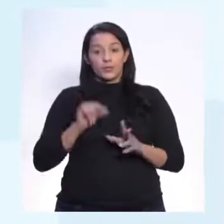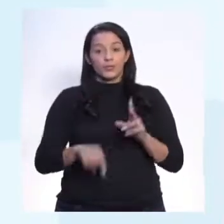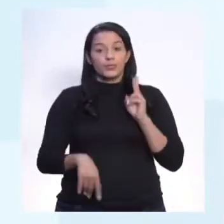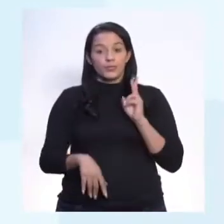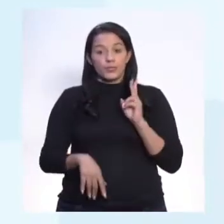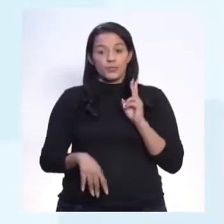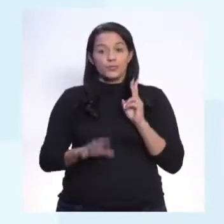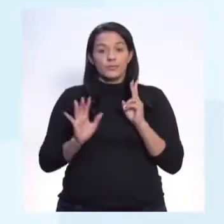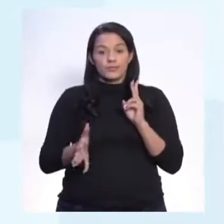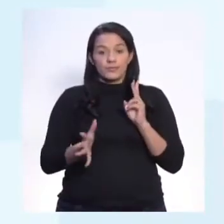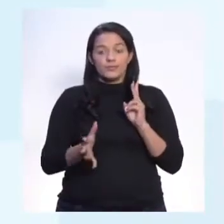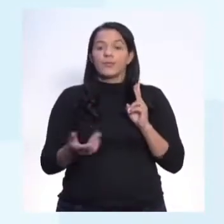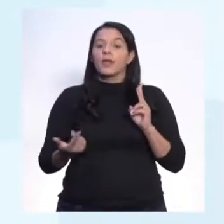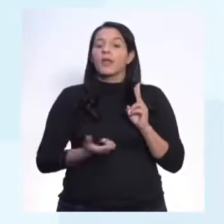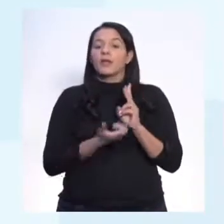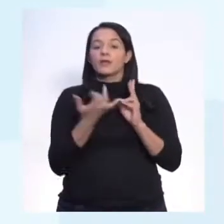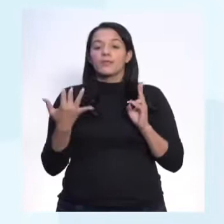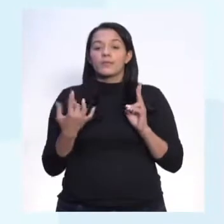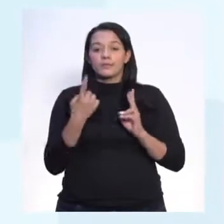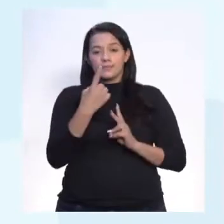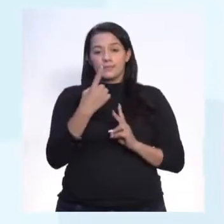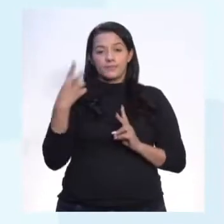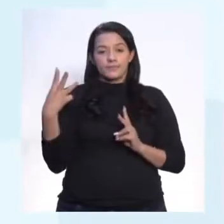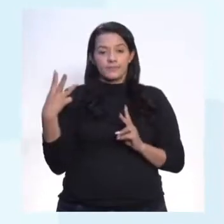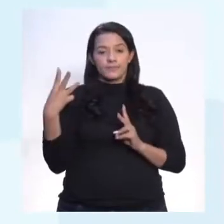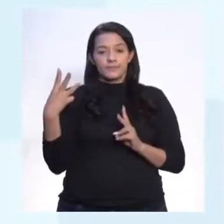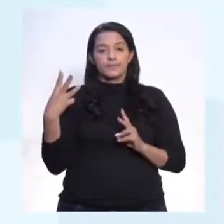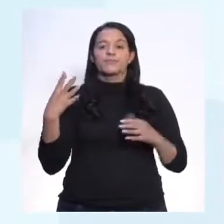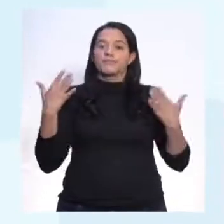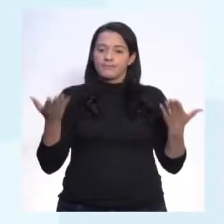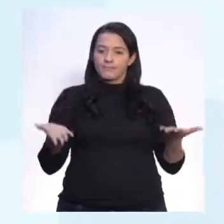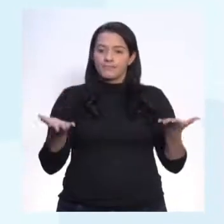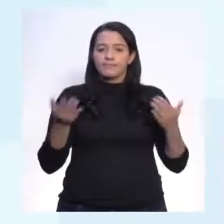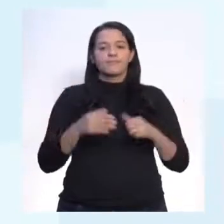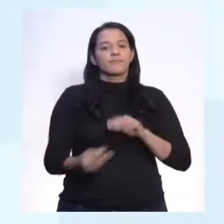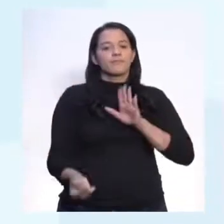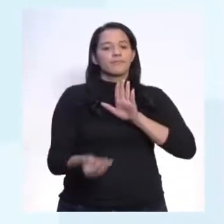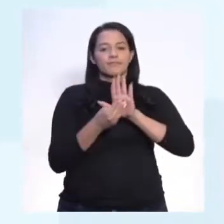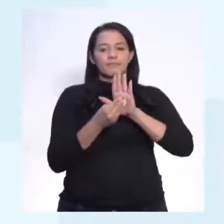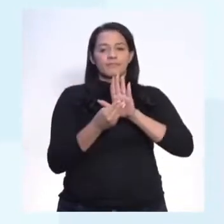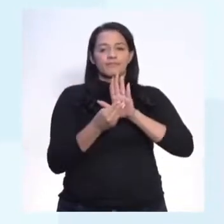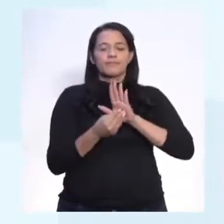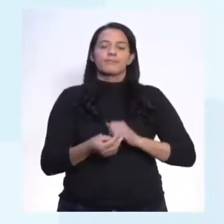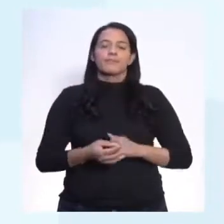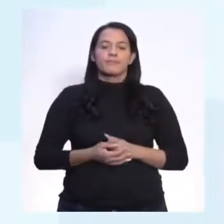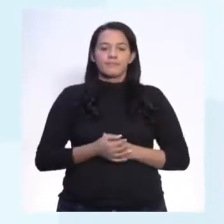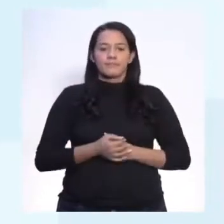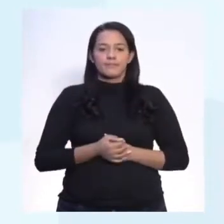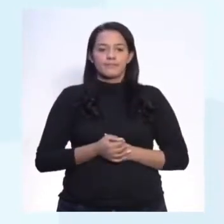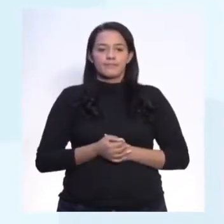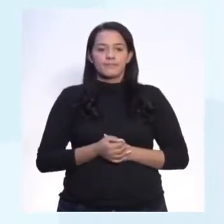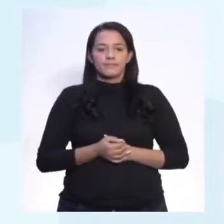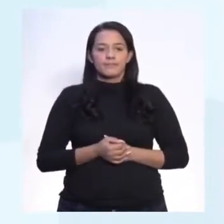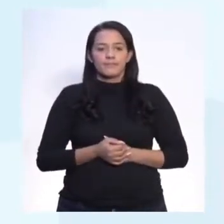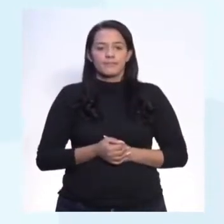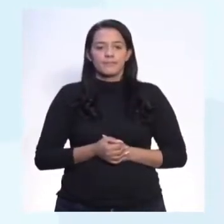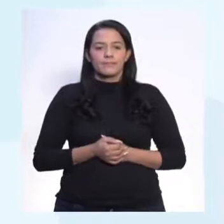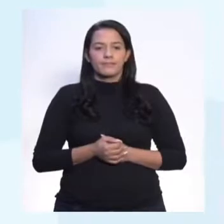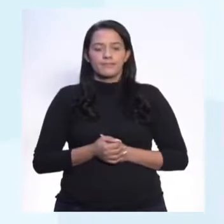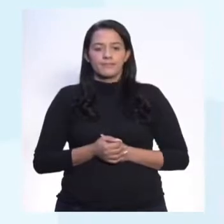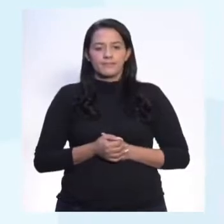Escolhi um imediato. Quantos sobraram? 13. Então, entre os 13, vou escolher